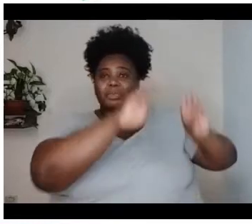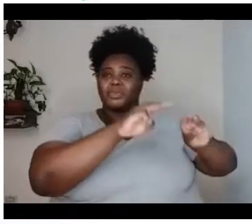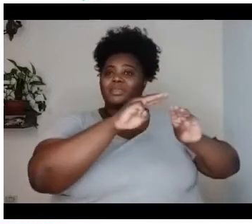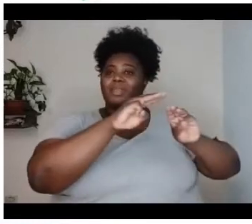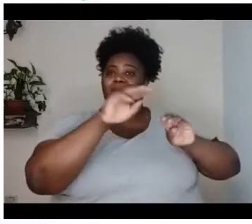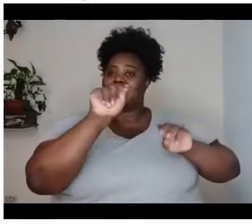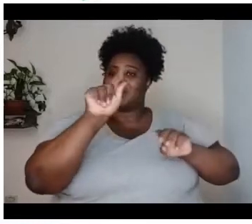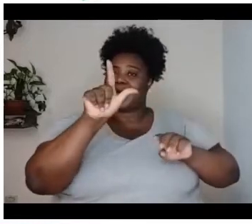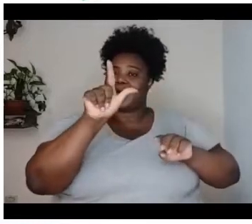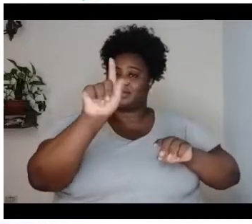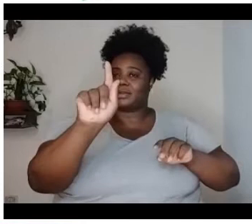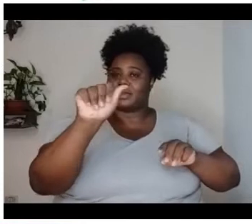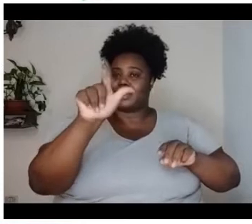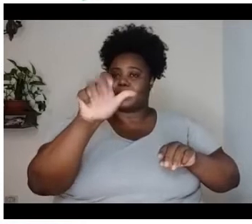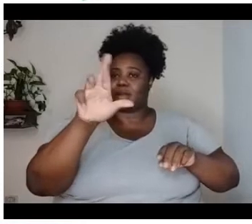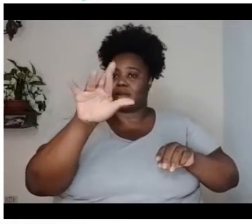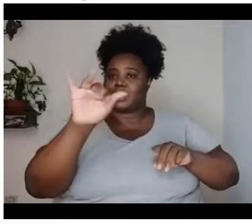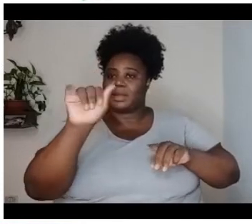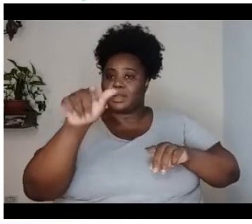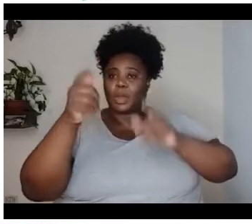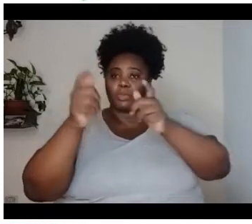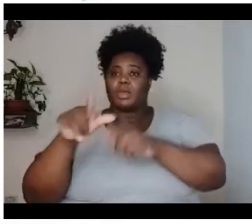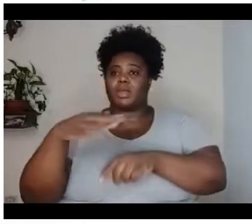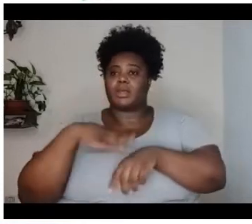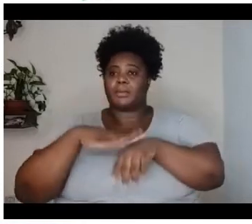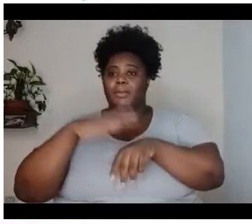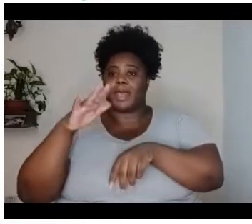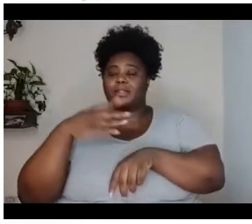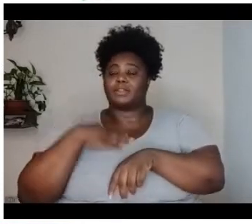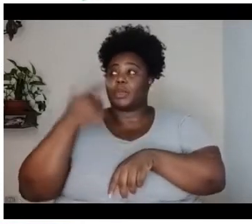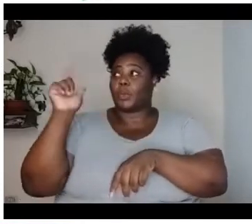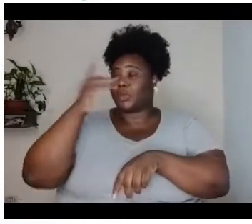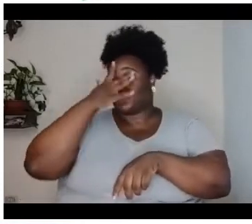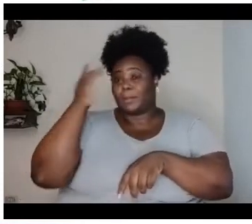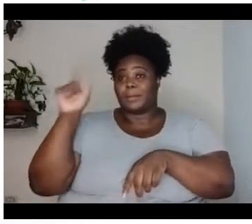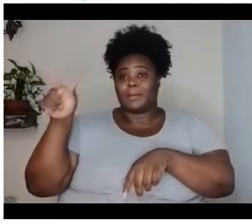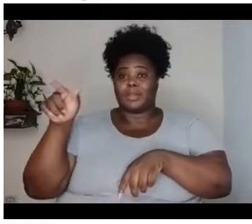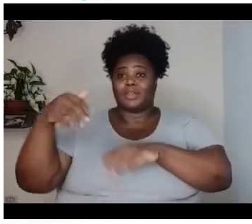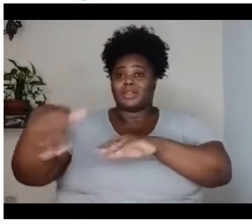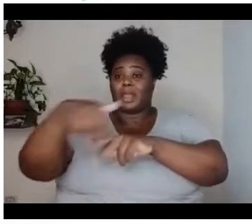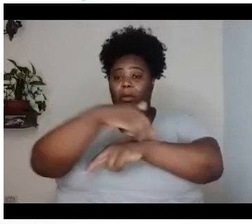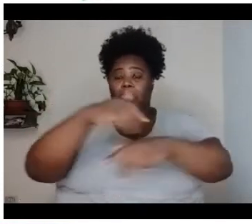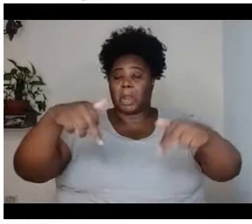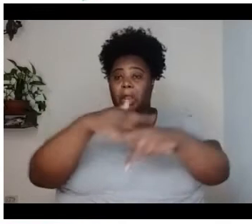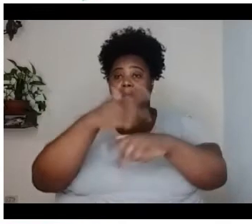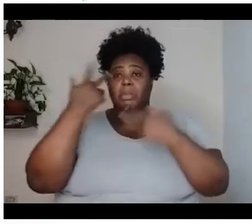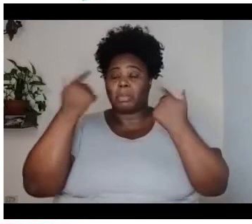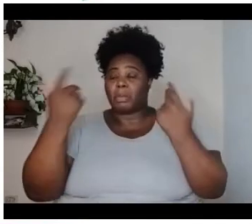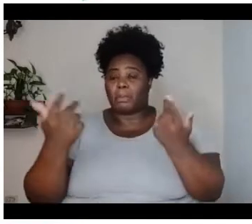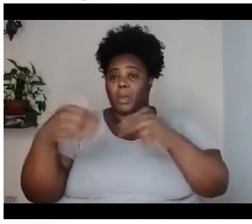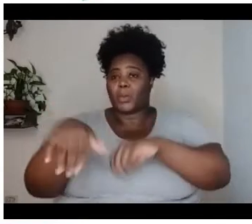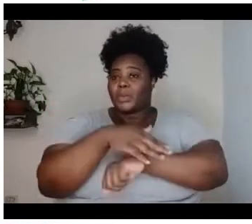que eu domino mais do que uma pessoa, vamos dizer, um transeunte comum ali daquela rua,